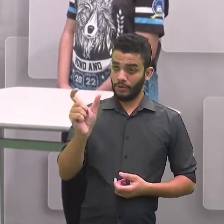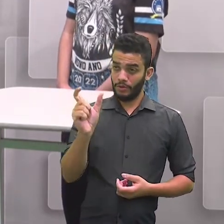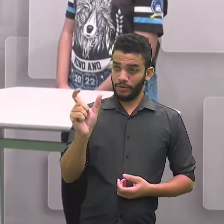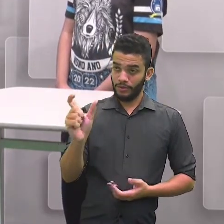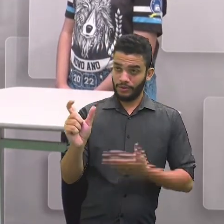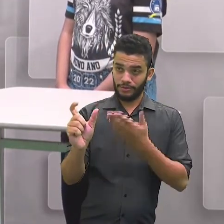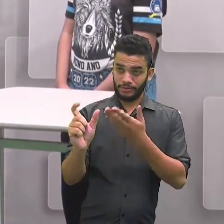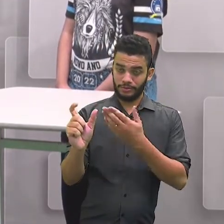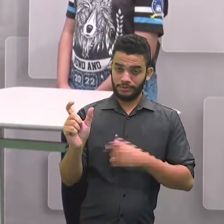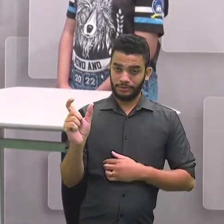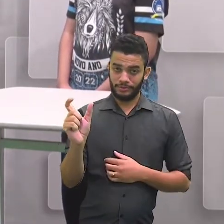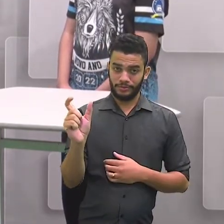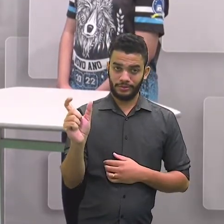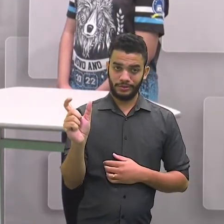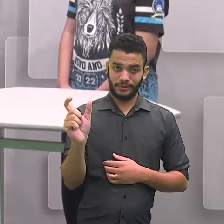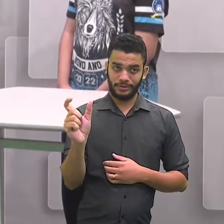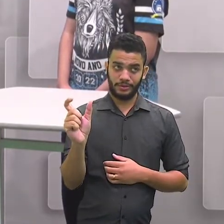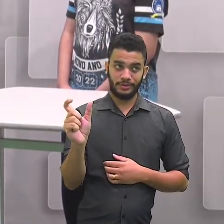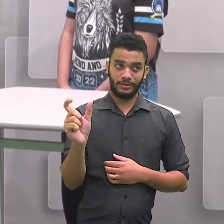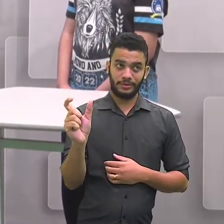Sua palavra é...